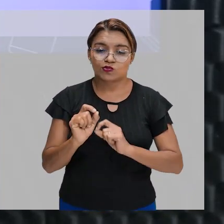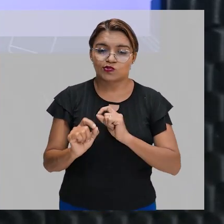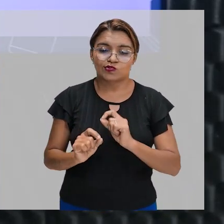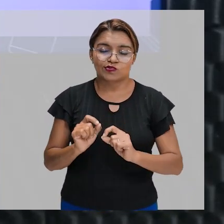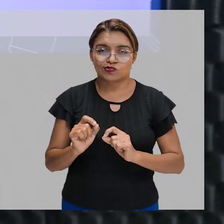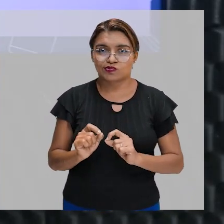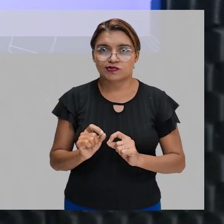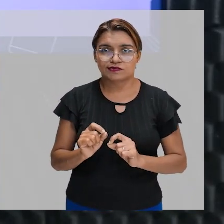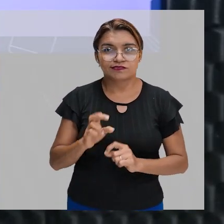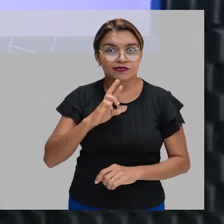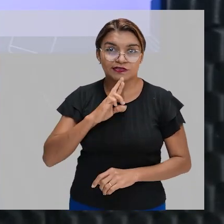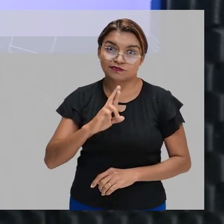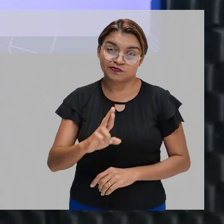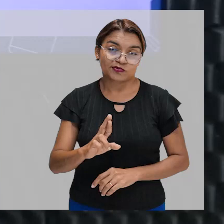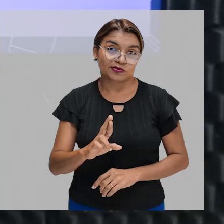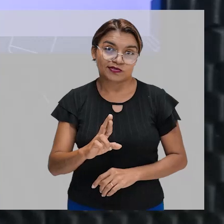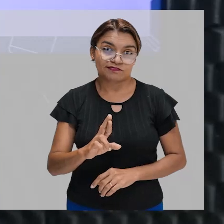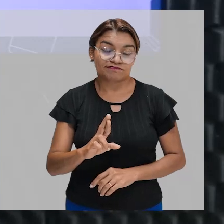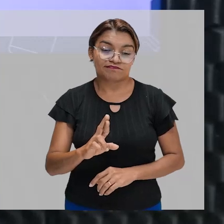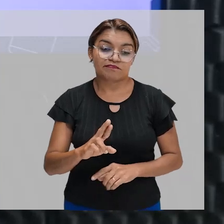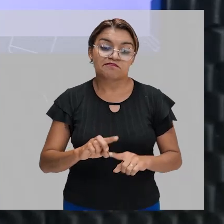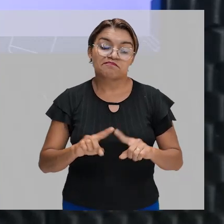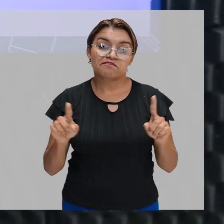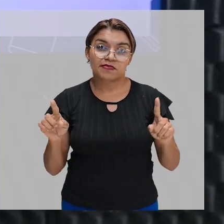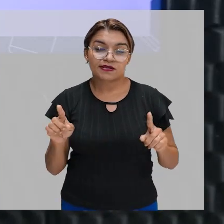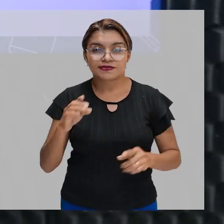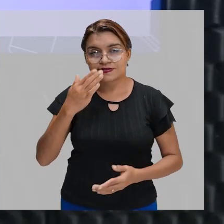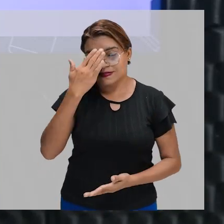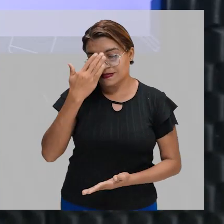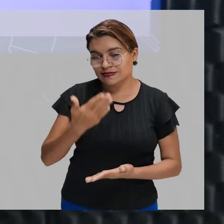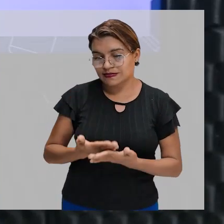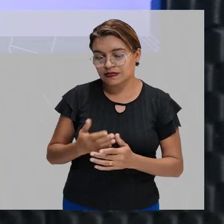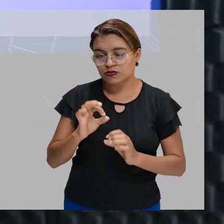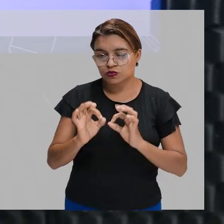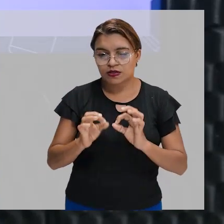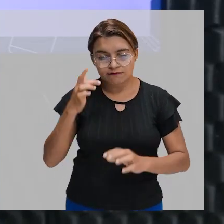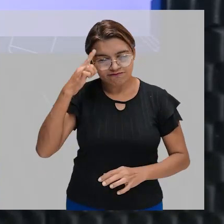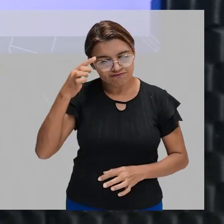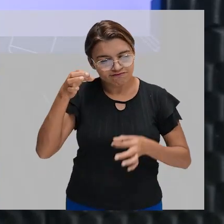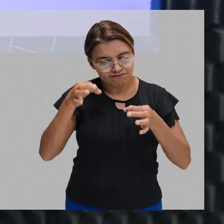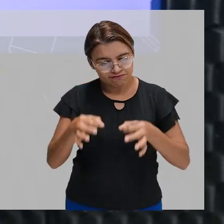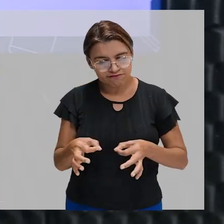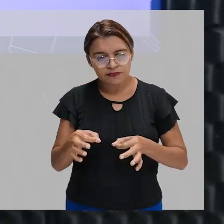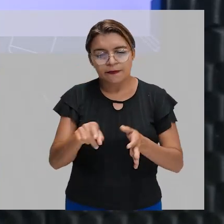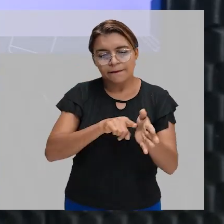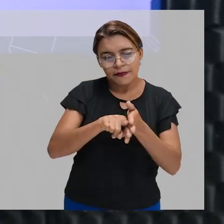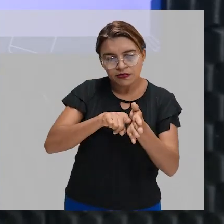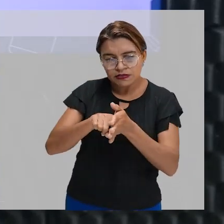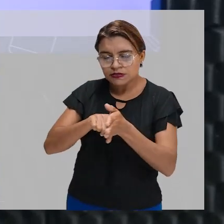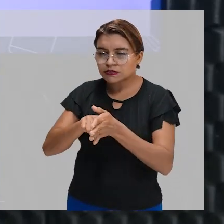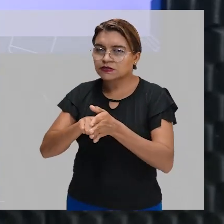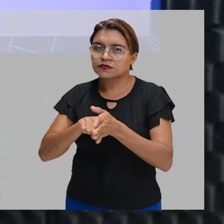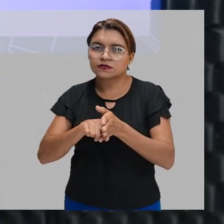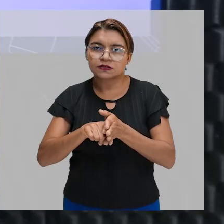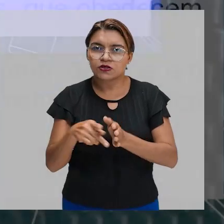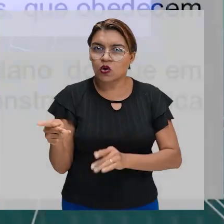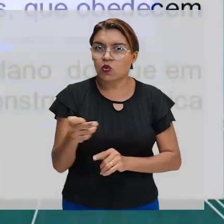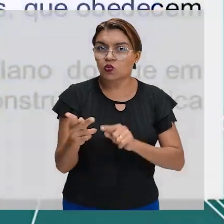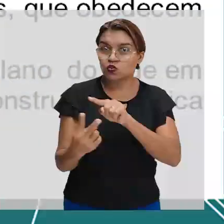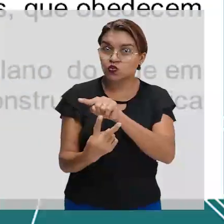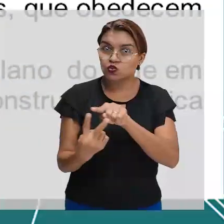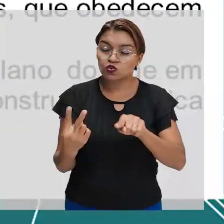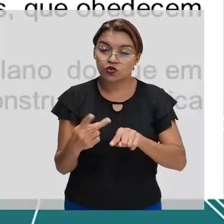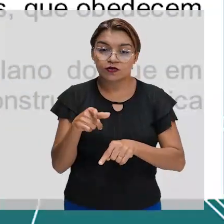condições de responder de cara mas com certeza pesquisando sobre Almeida Garry Alexandre Herculano